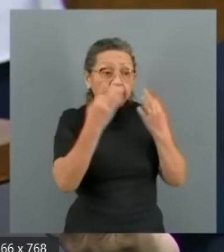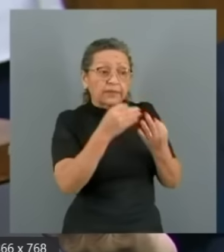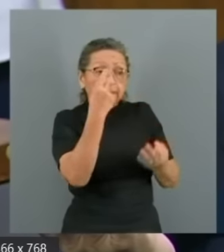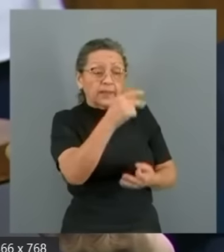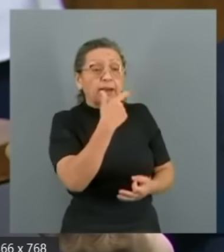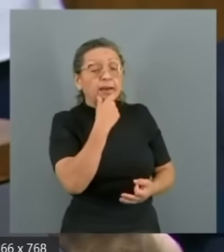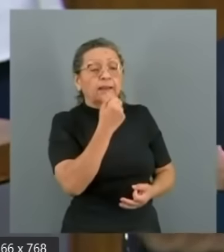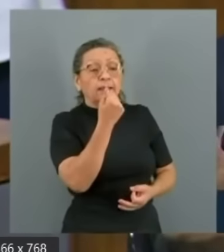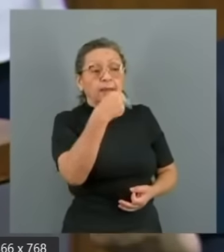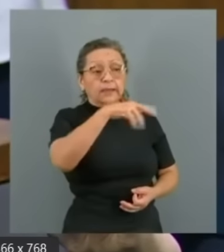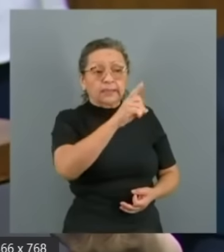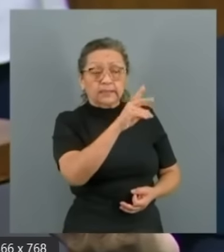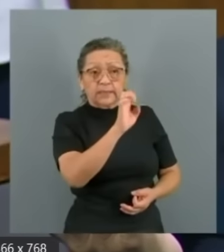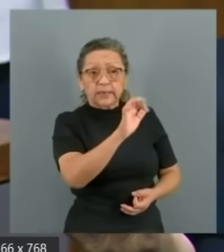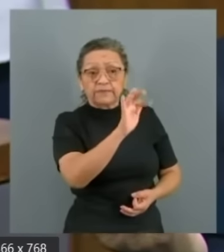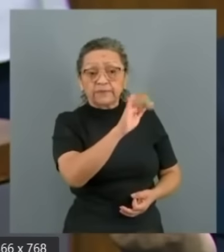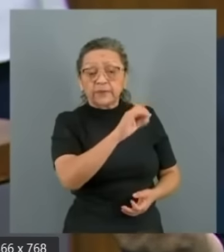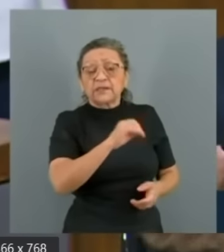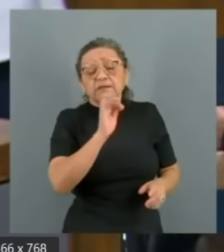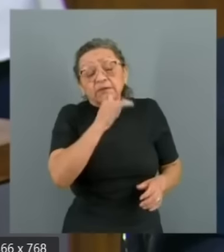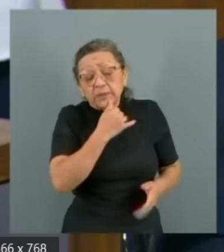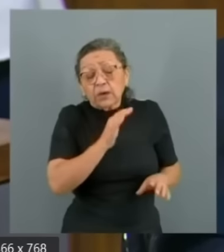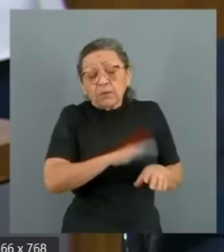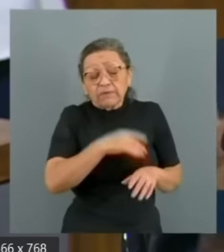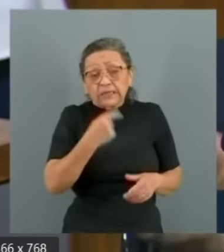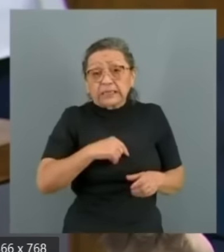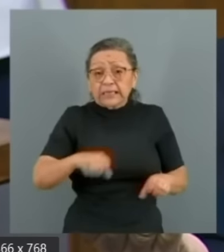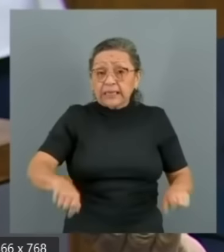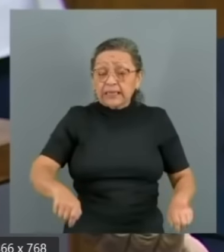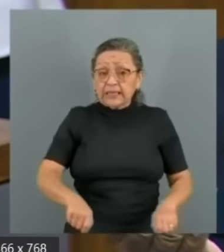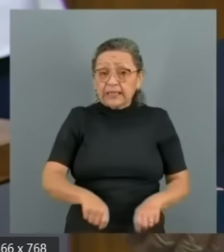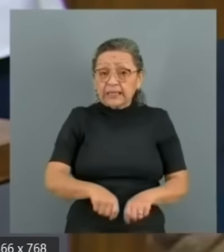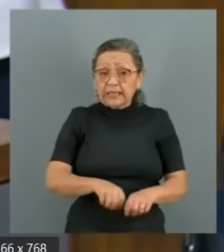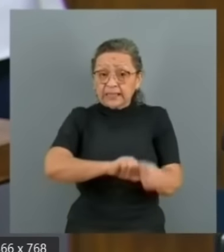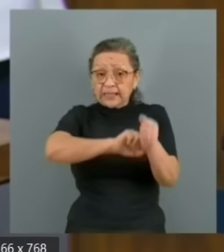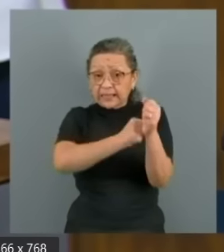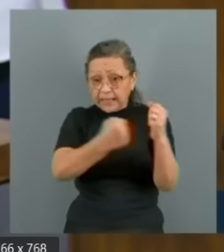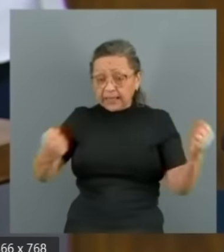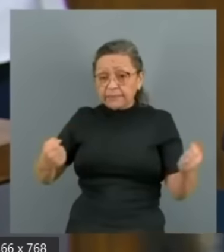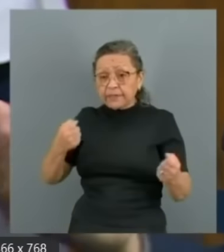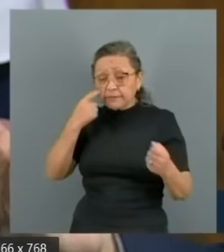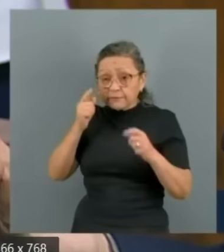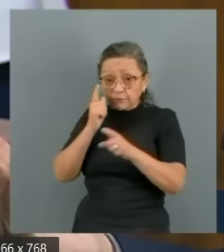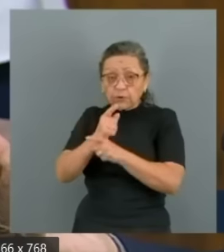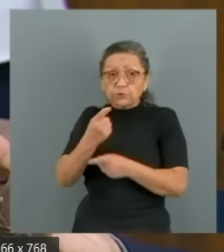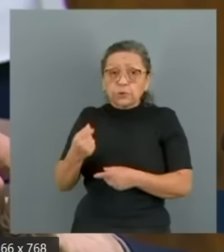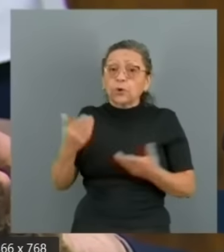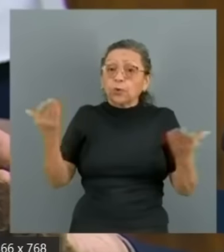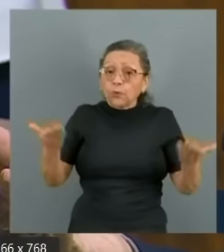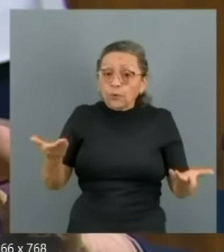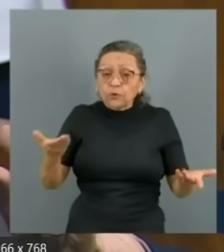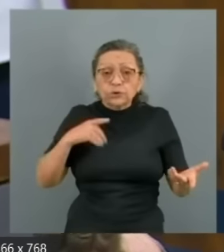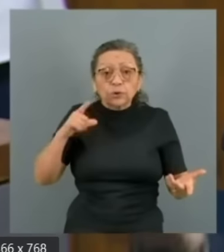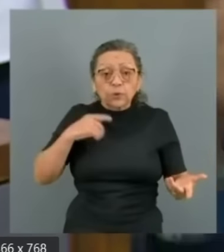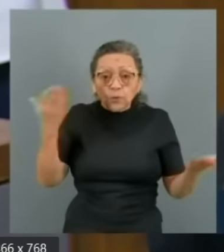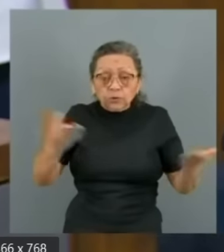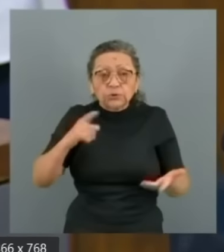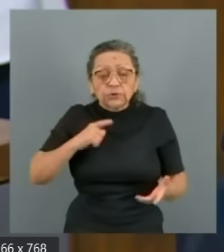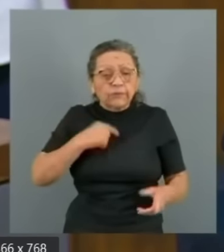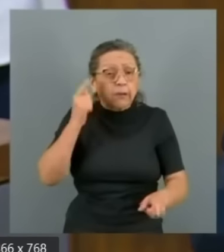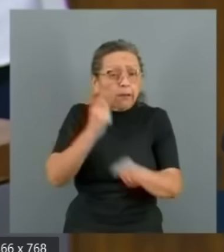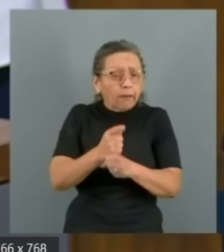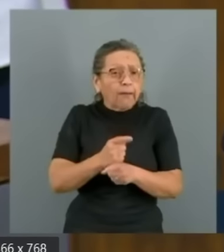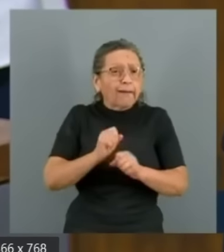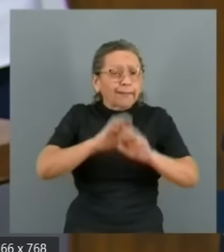Fidelis. Infelizmente, e quando se diz que quebra o sigilo, se segue o dinheiro, e hoje eu tive uma revelação. Quem